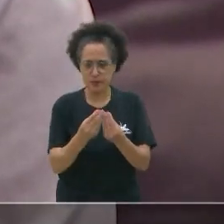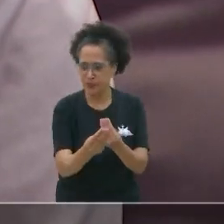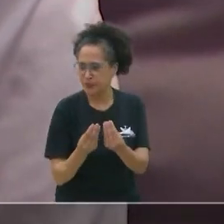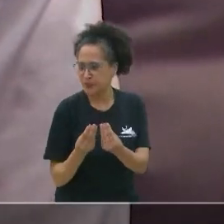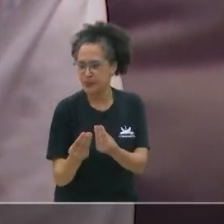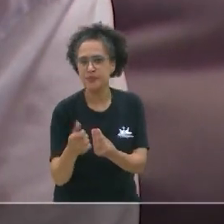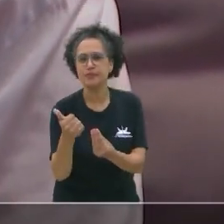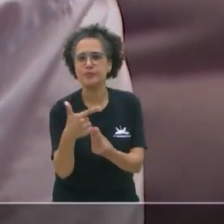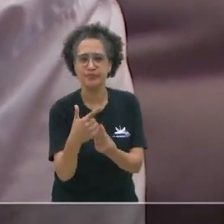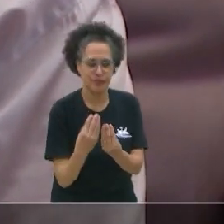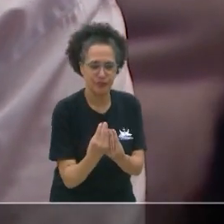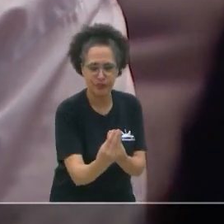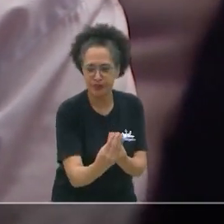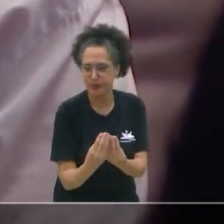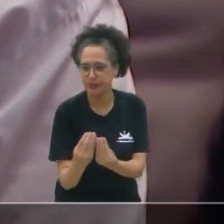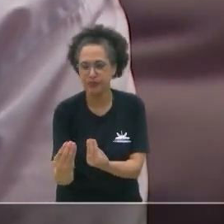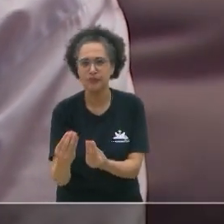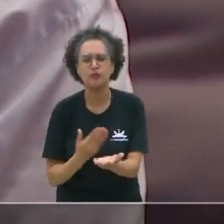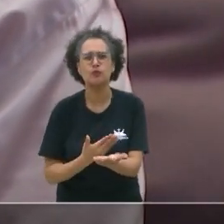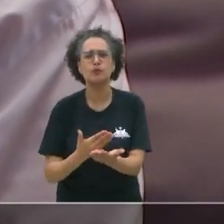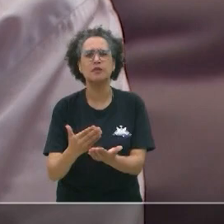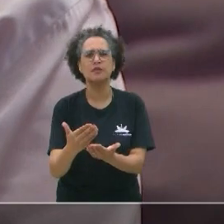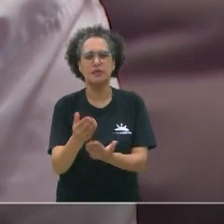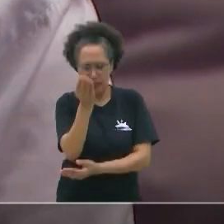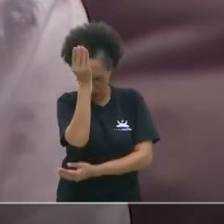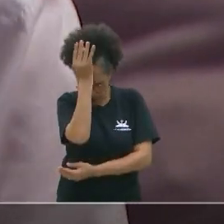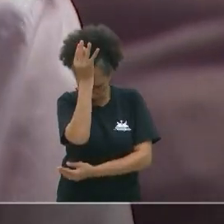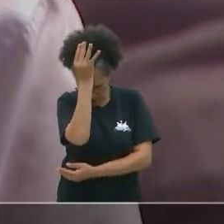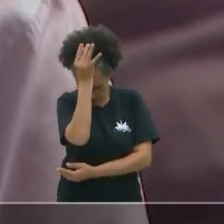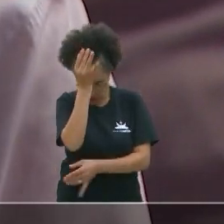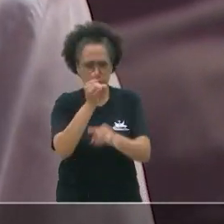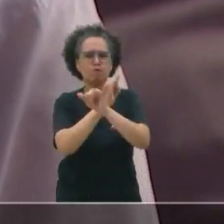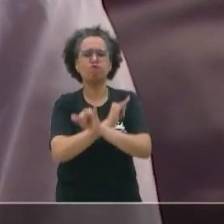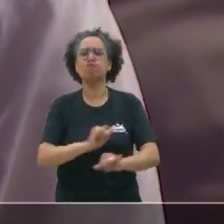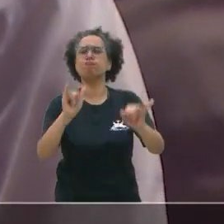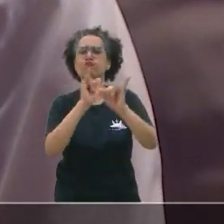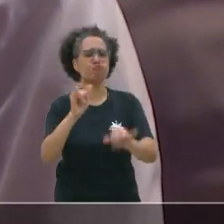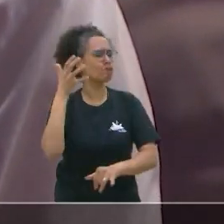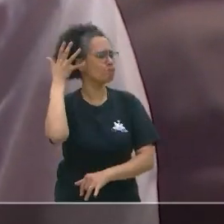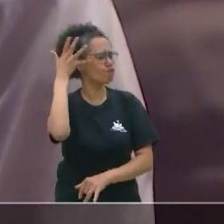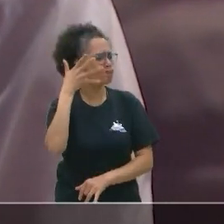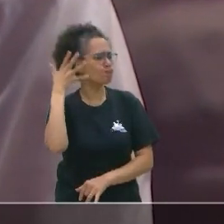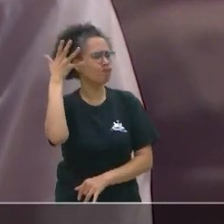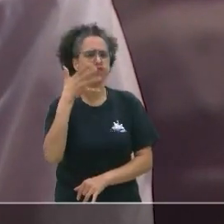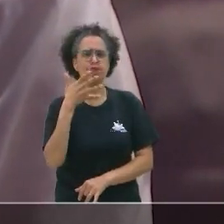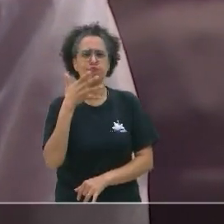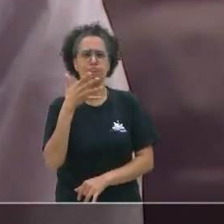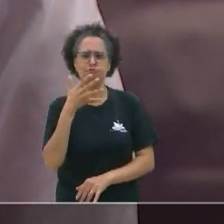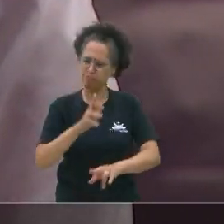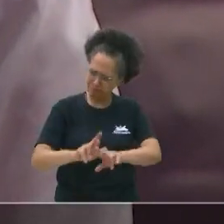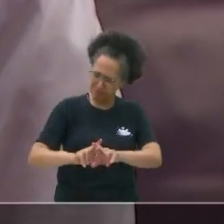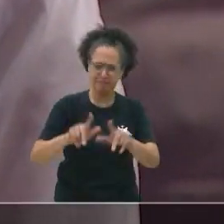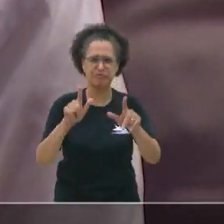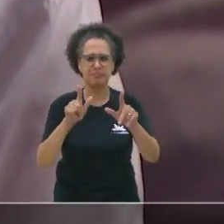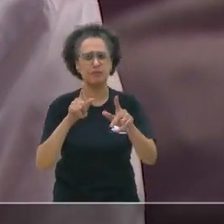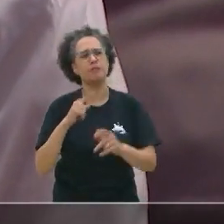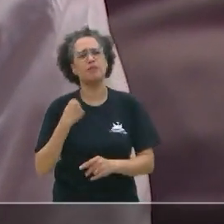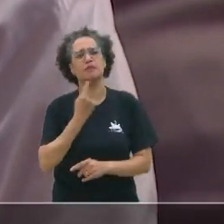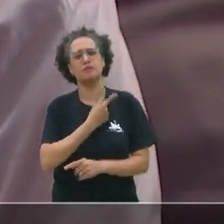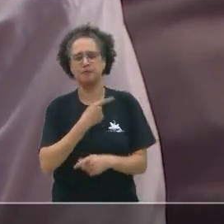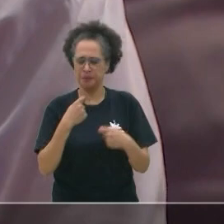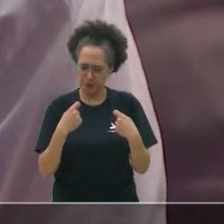logo Pentecostes começaram a anunciar e a pregar como nunca. Nós precisamos